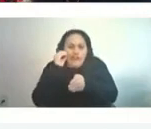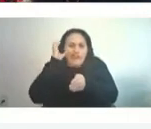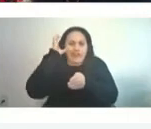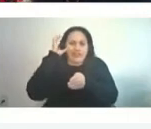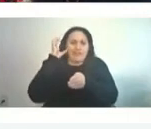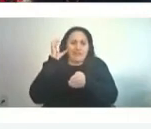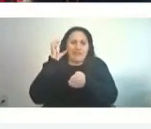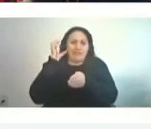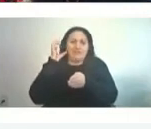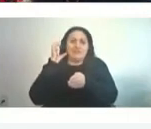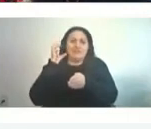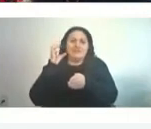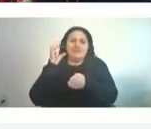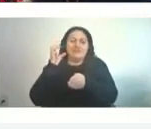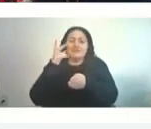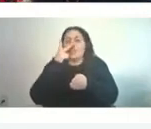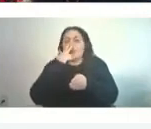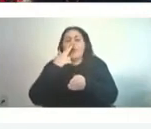vertical,